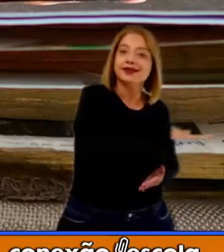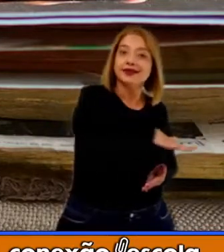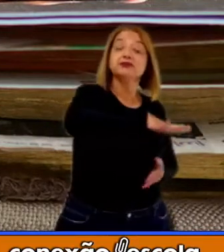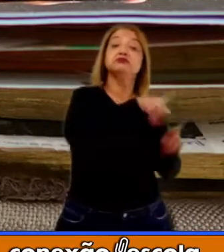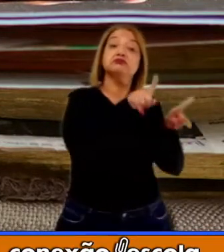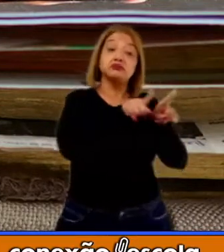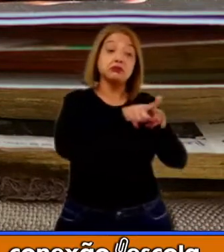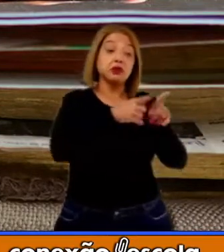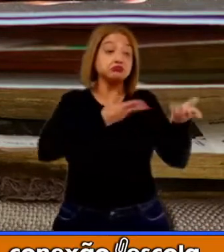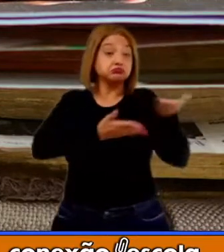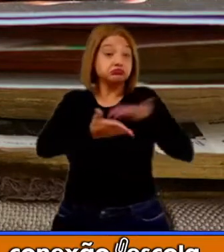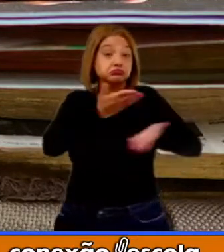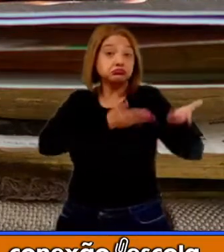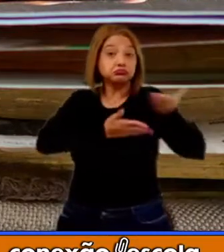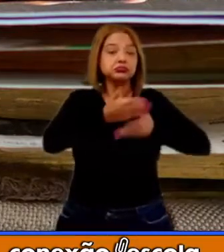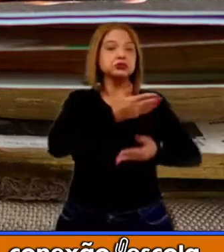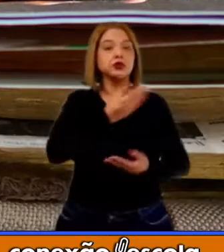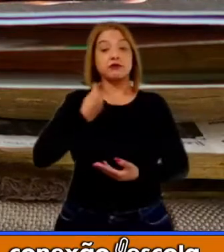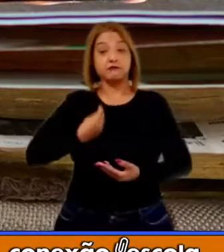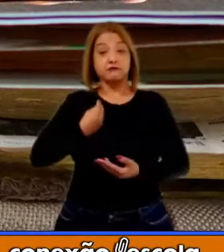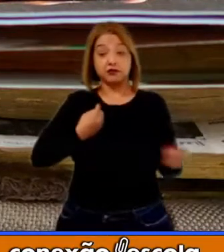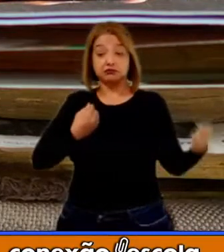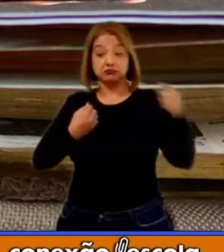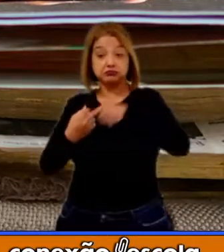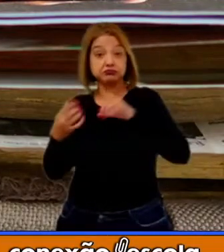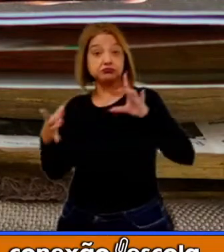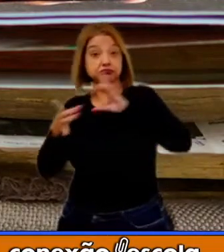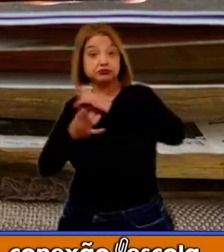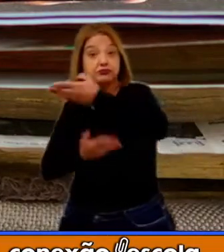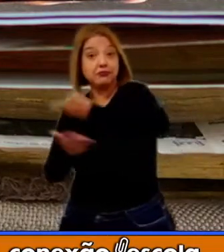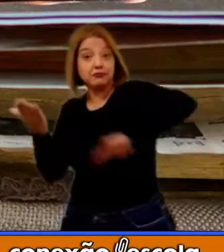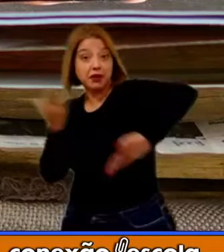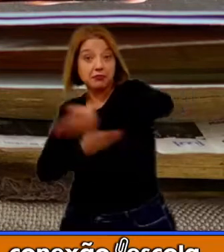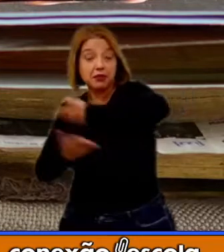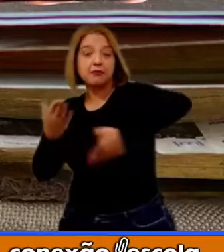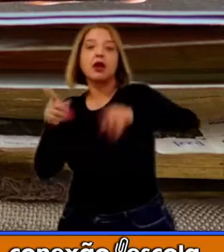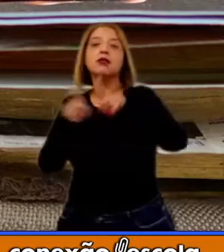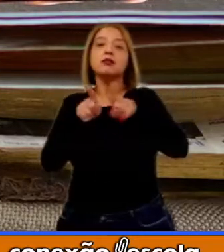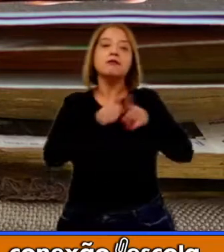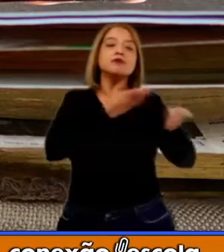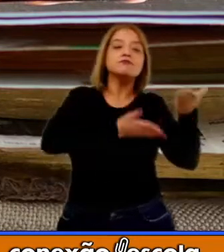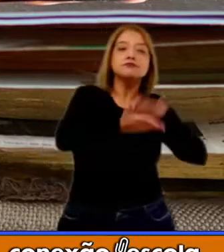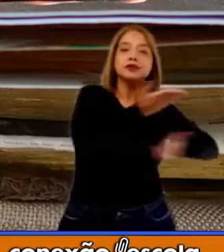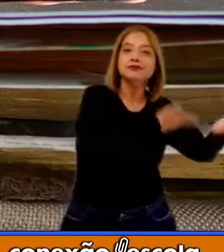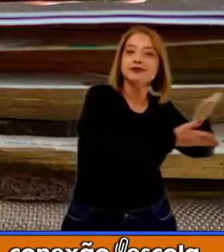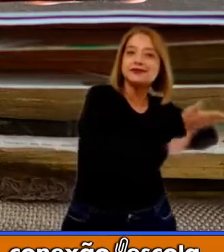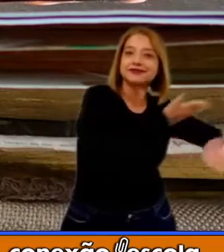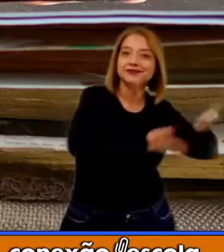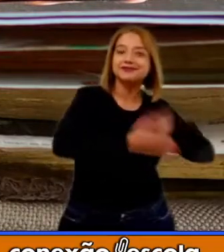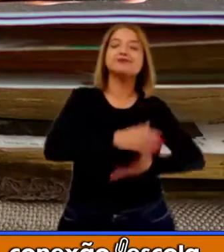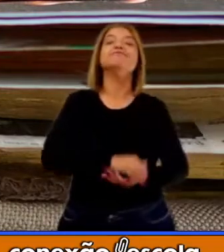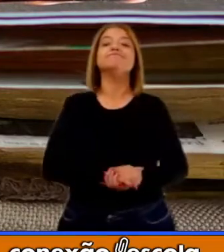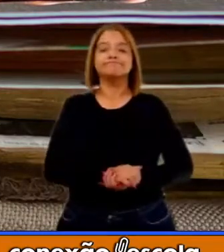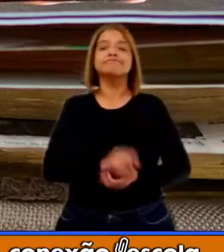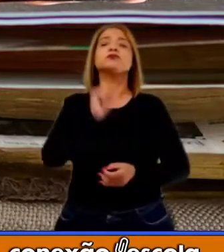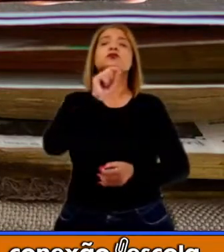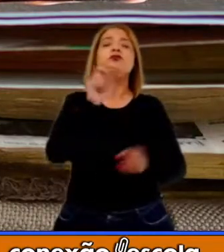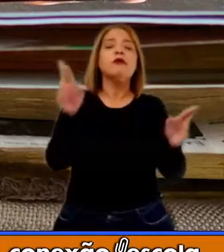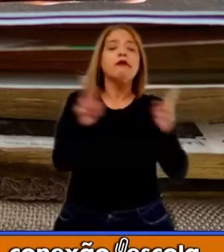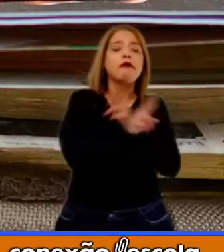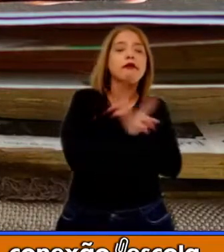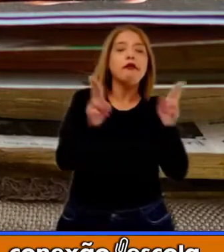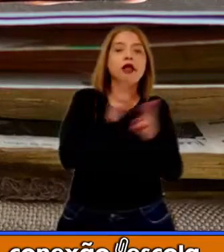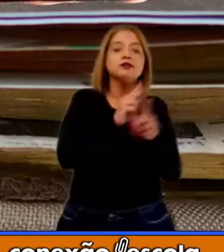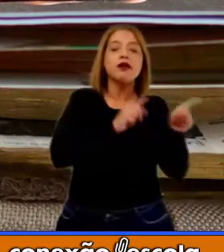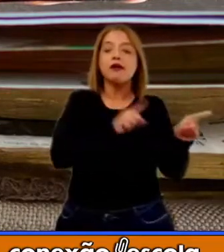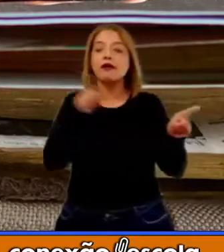relacionar tanto com seres não vivos como com seres vivos. Um exemplo da relação de um ser vivo com um ser